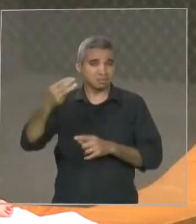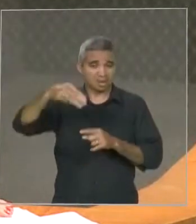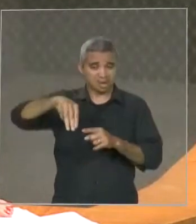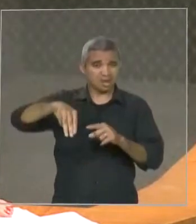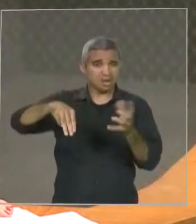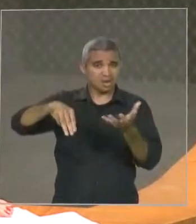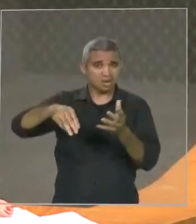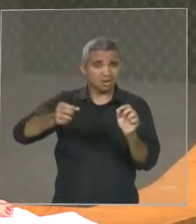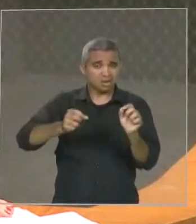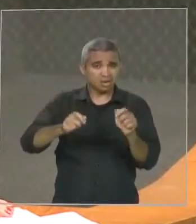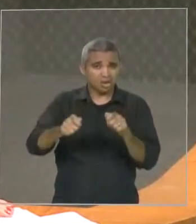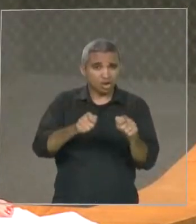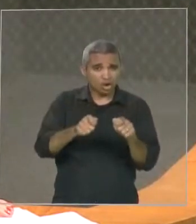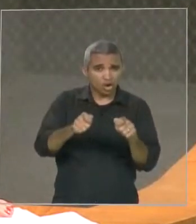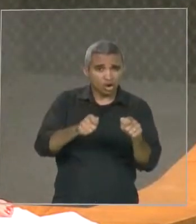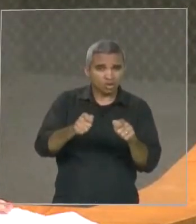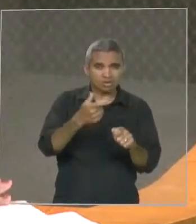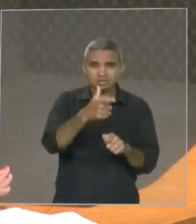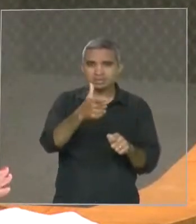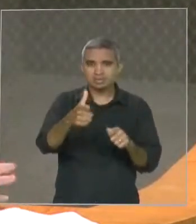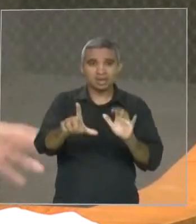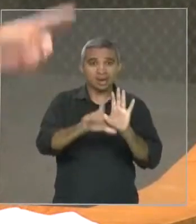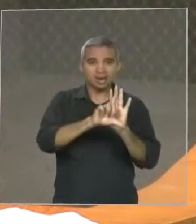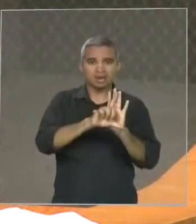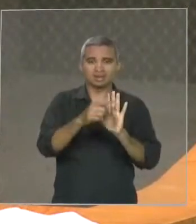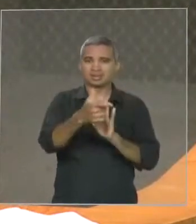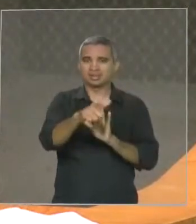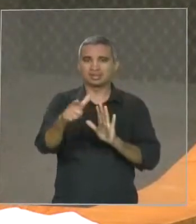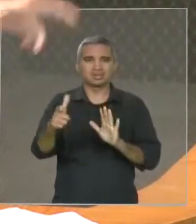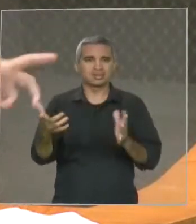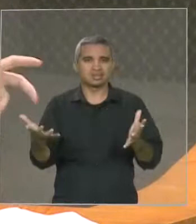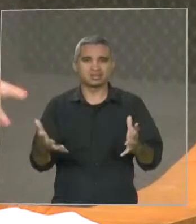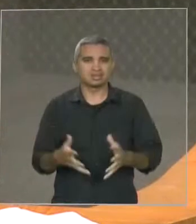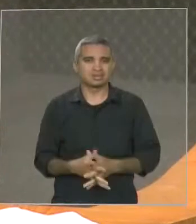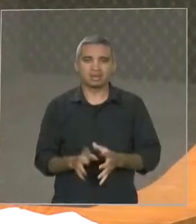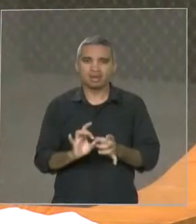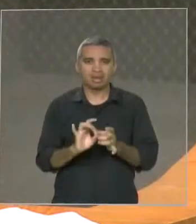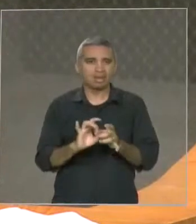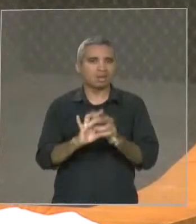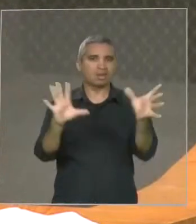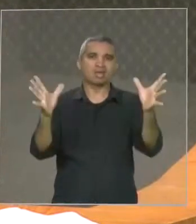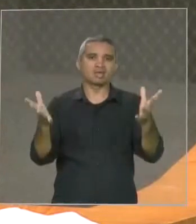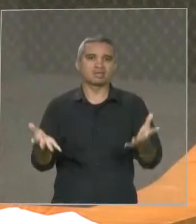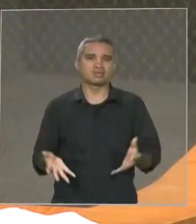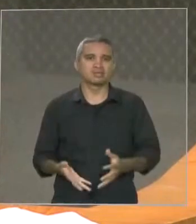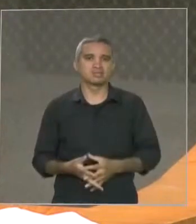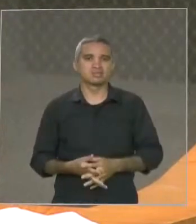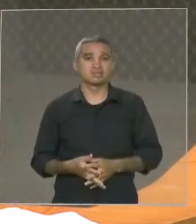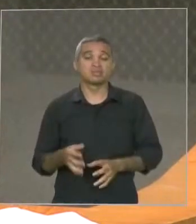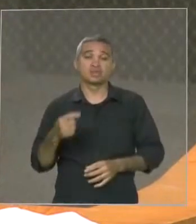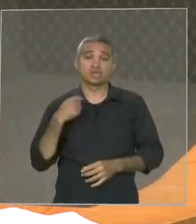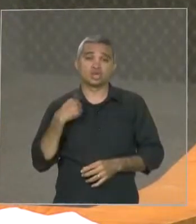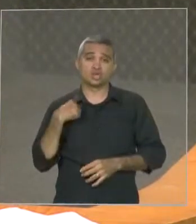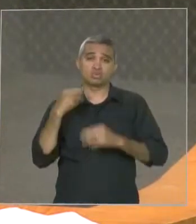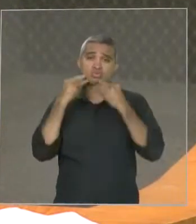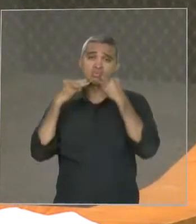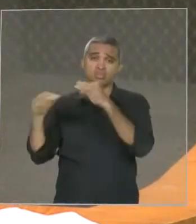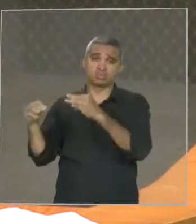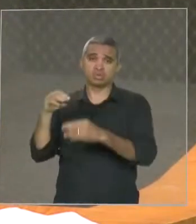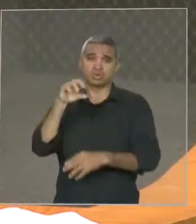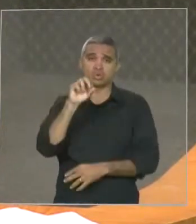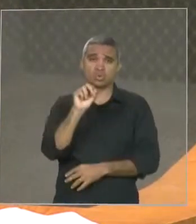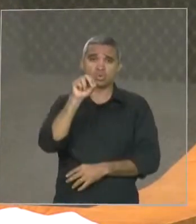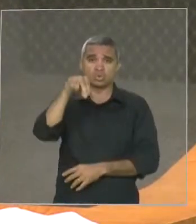aí eu vou acionar a ONU, já falei aqui com o presidente desta Assembleia, e eu quero realmente que